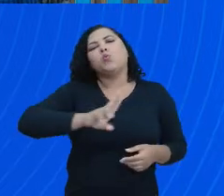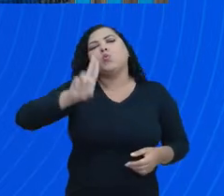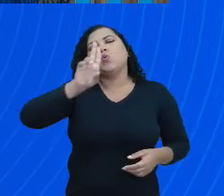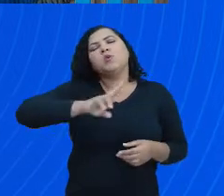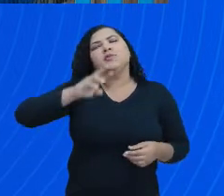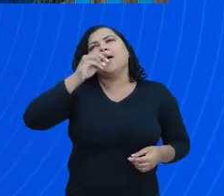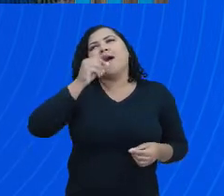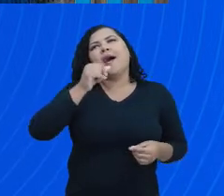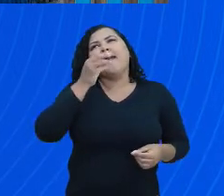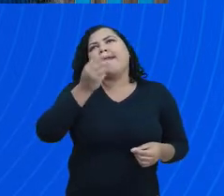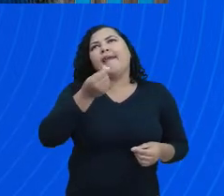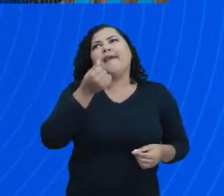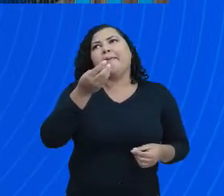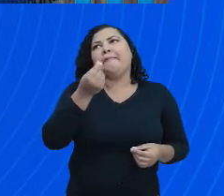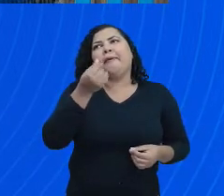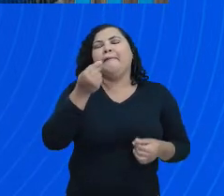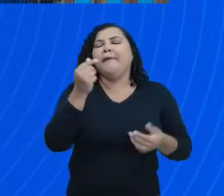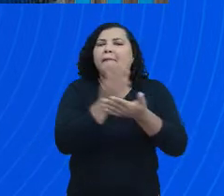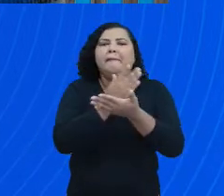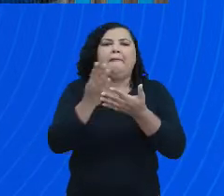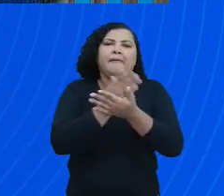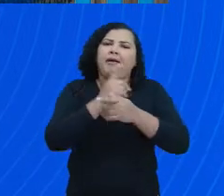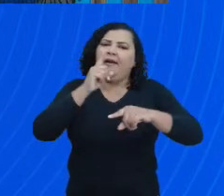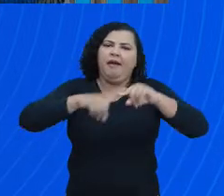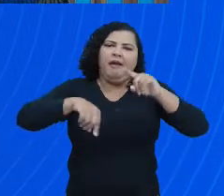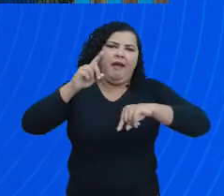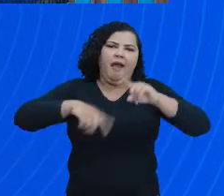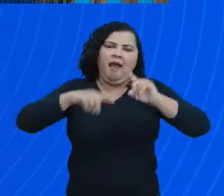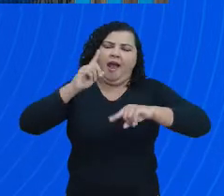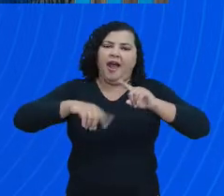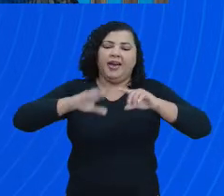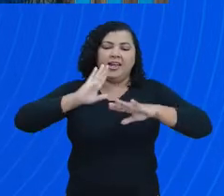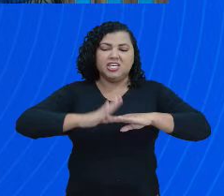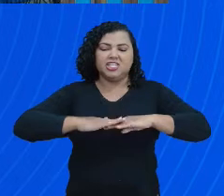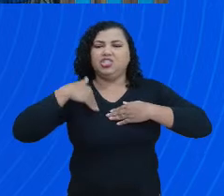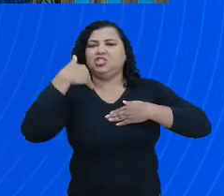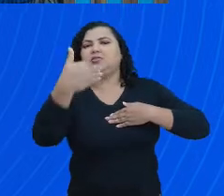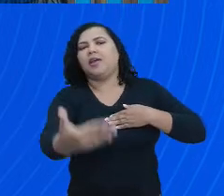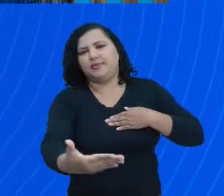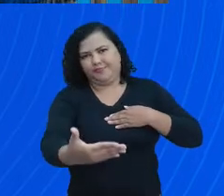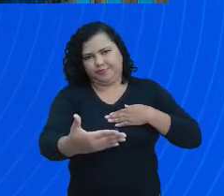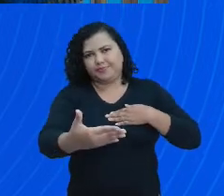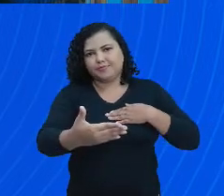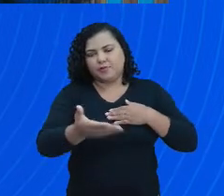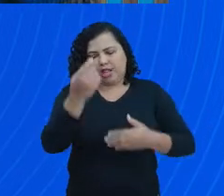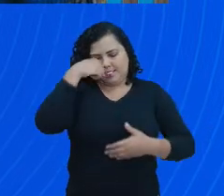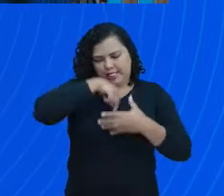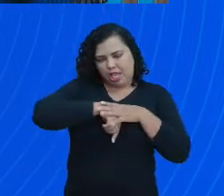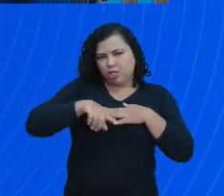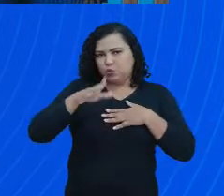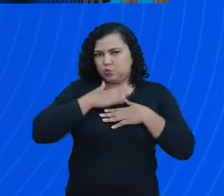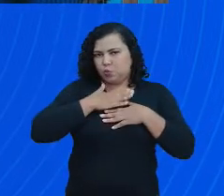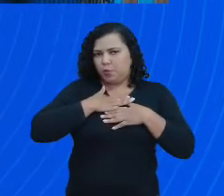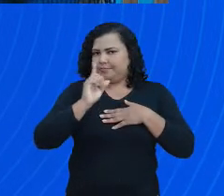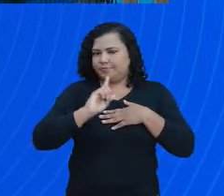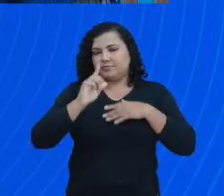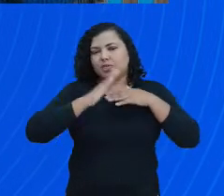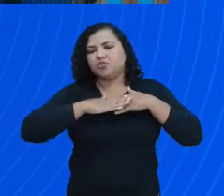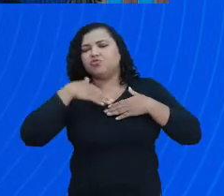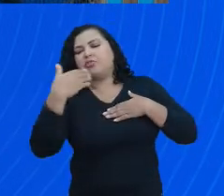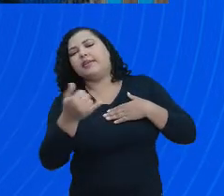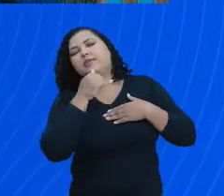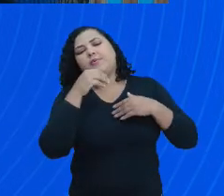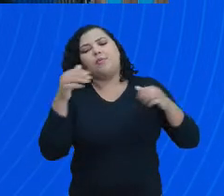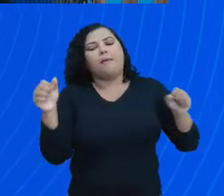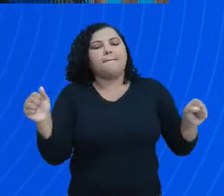utiliza elementos que estão fora do nosso corpo, da nossa estrutura natural. Quando a gente bate alguma coisa